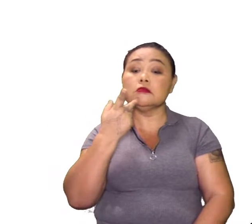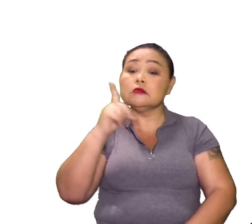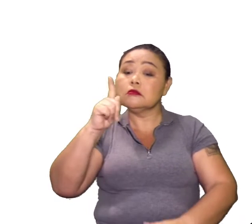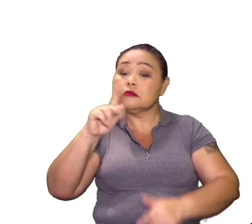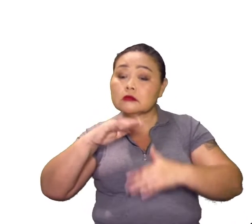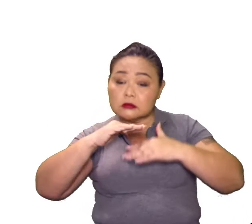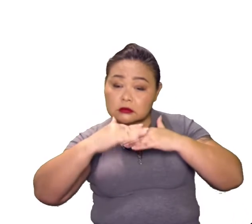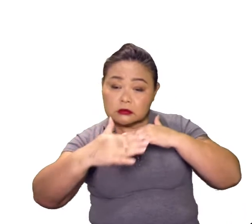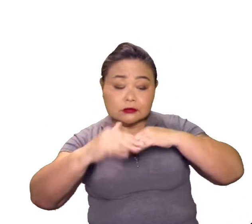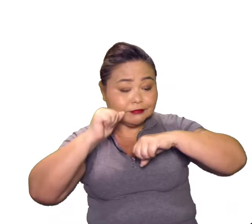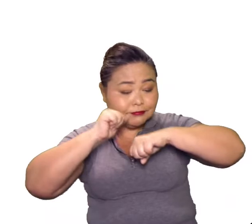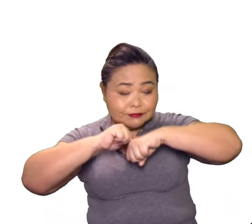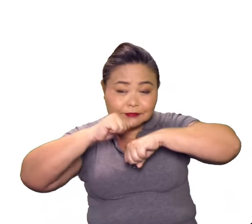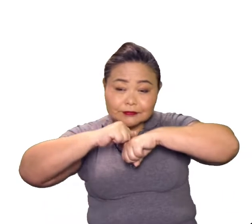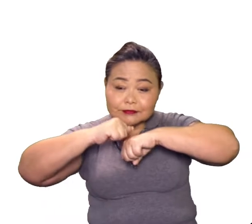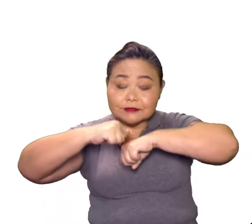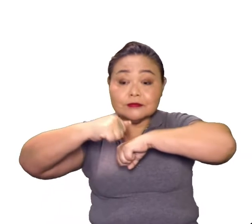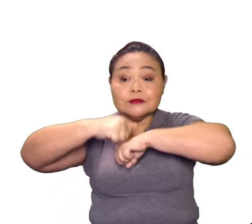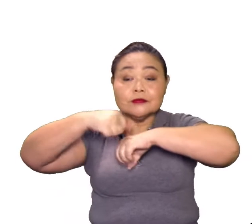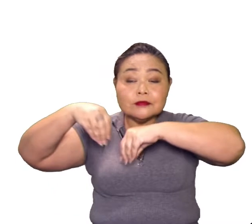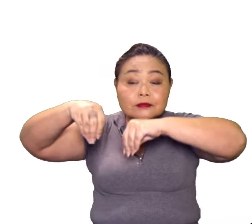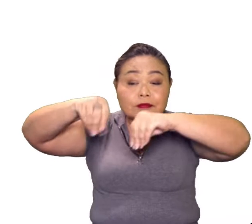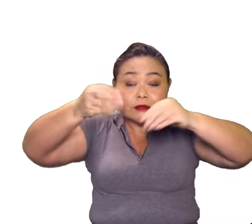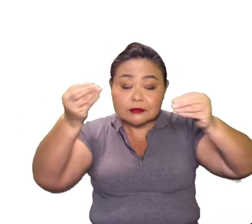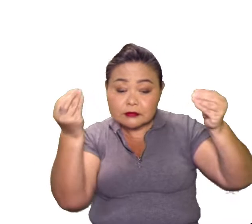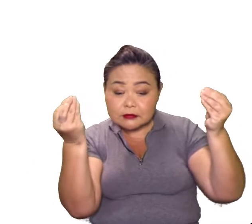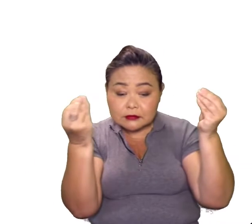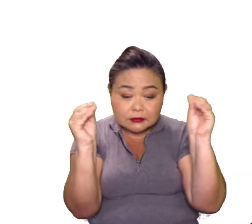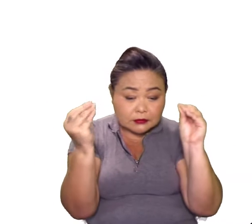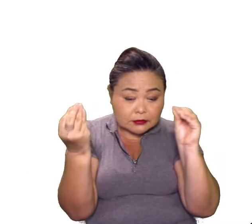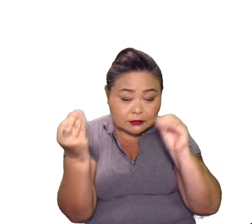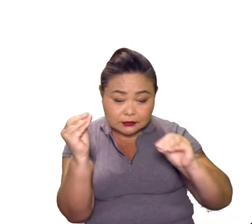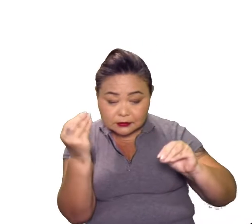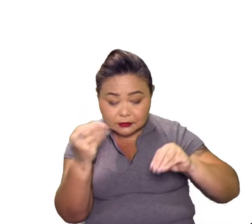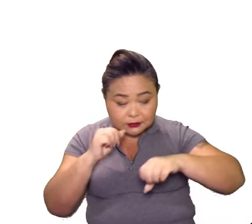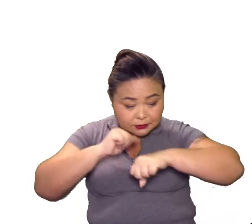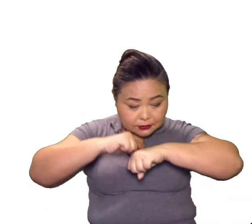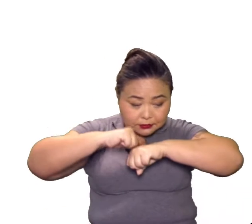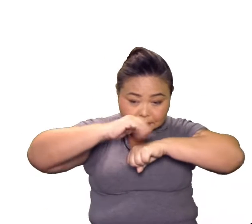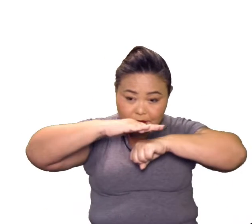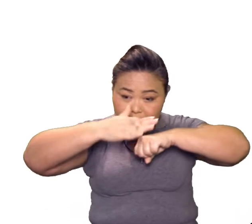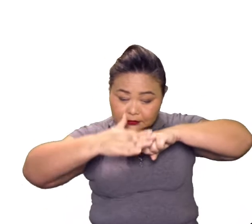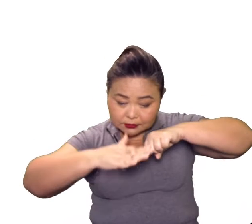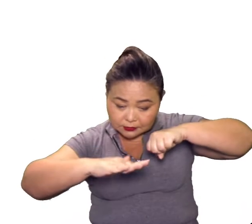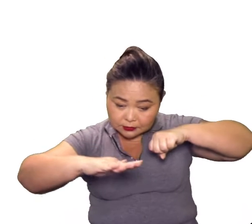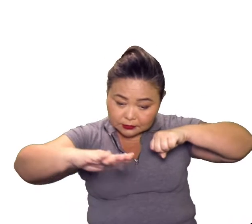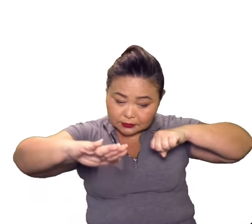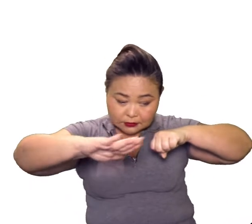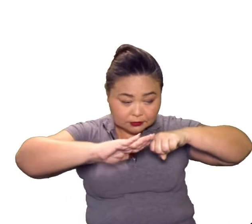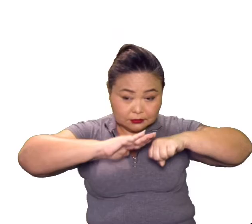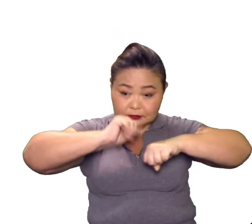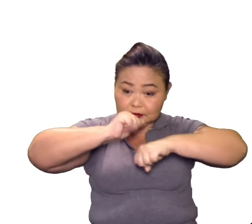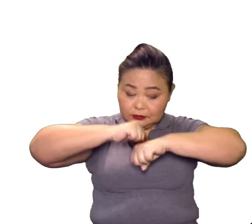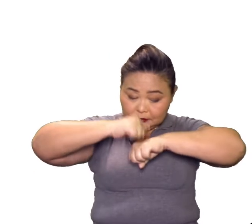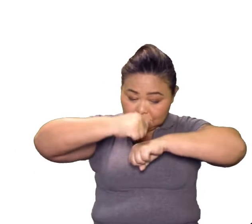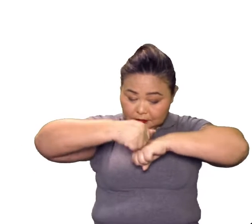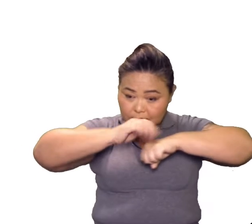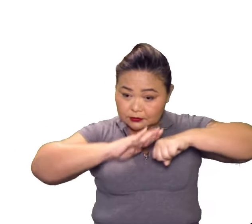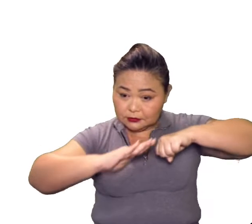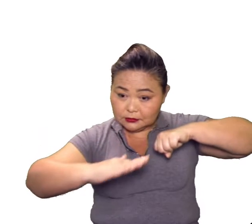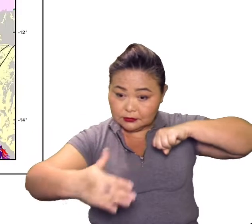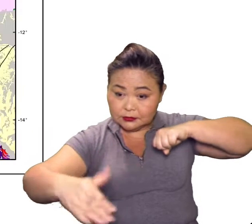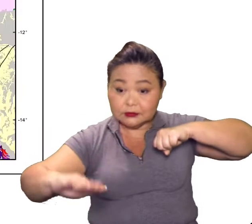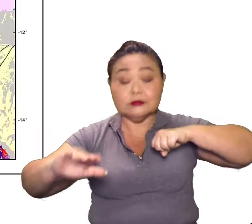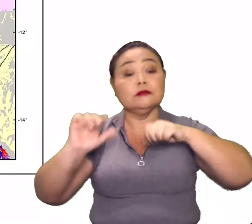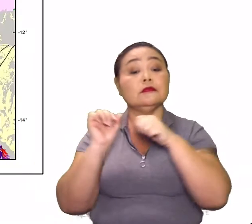geologia, eu estou falando no contexto de formação do nosso relevo, da parte de baixo que nós